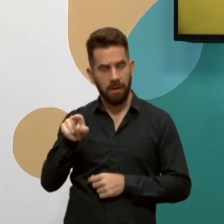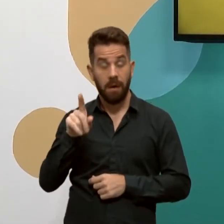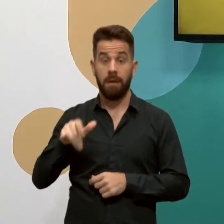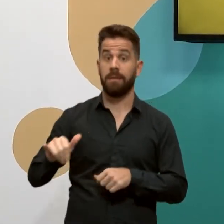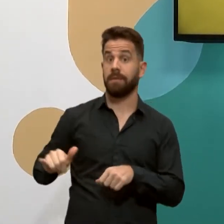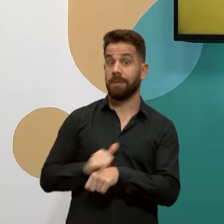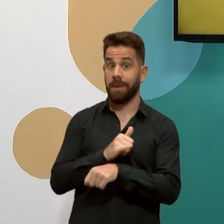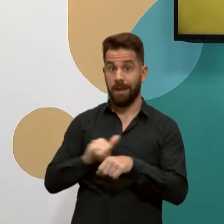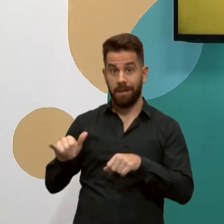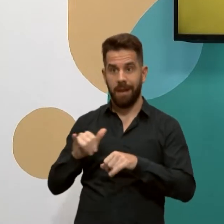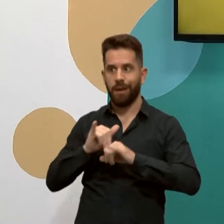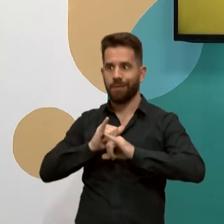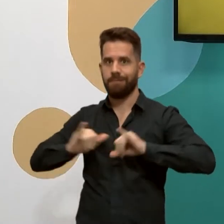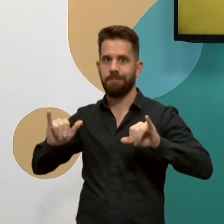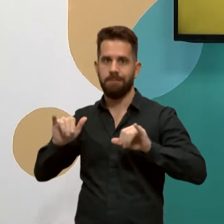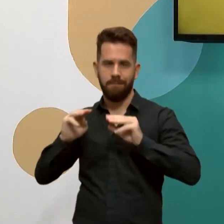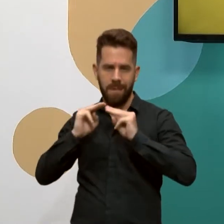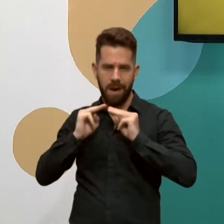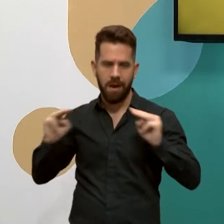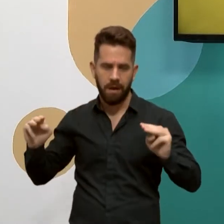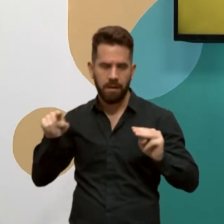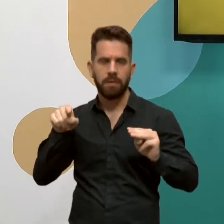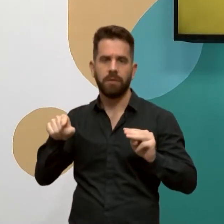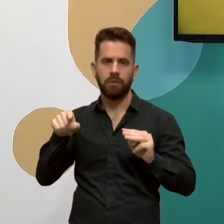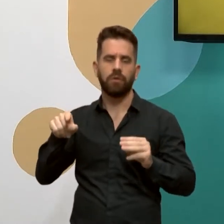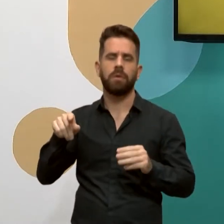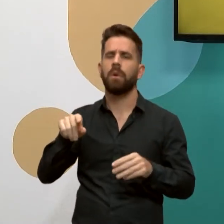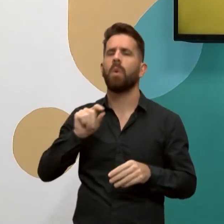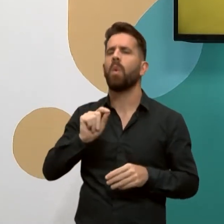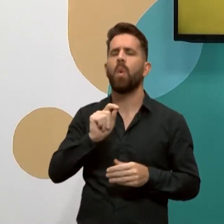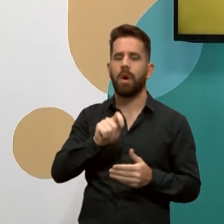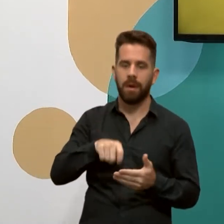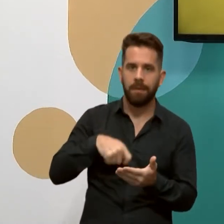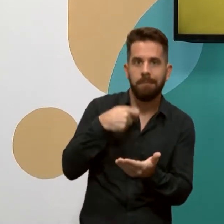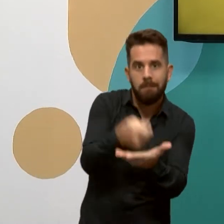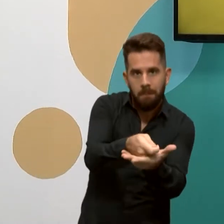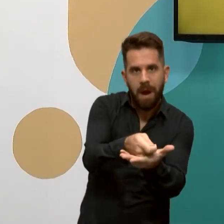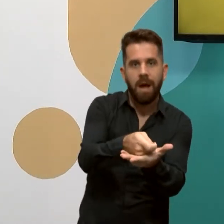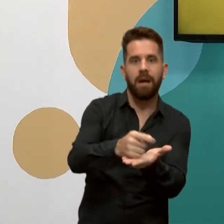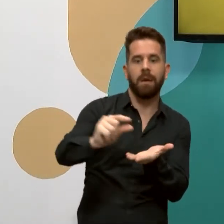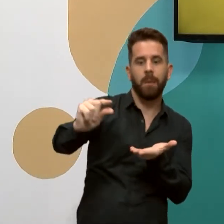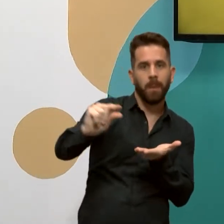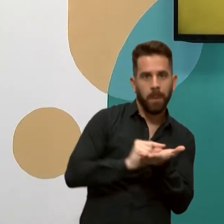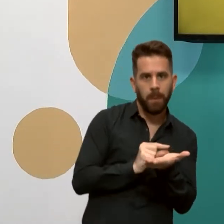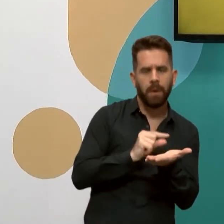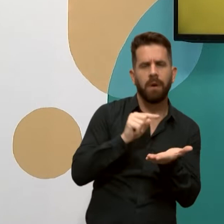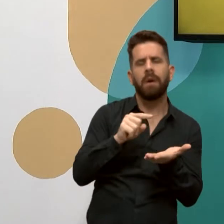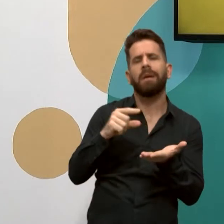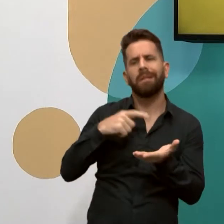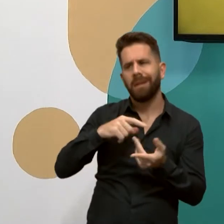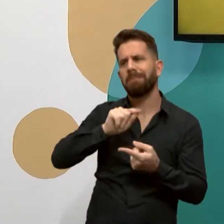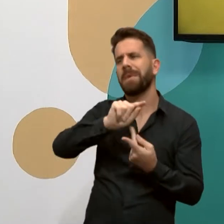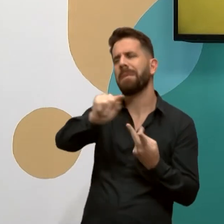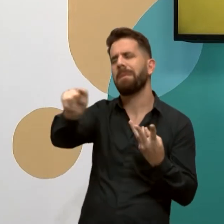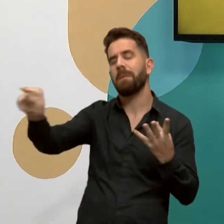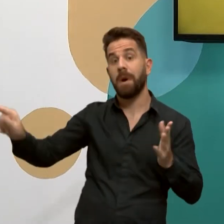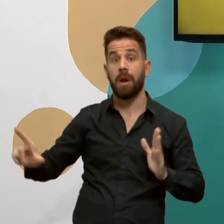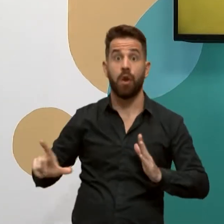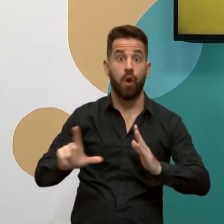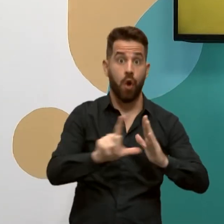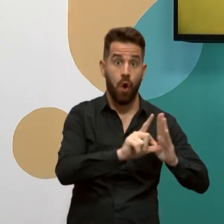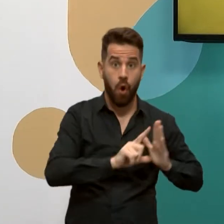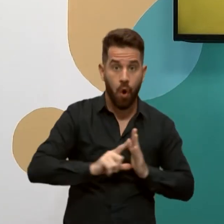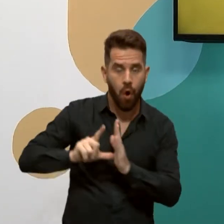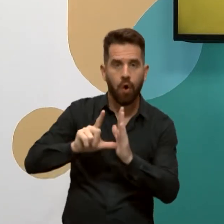marketing? Hoje é disponível disponibilizado por várias empresas e lojas. Tem a possibilidade de pegar o dinheiro em